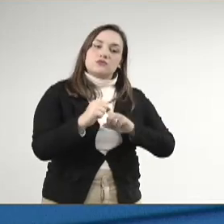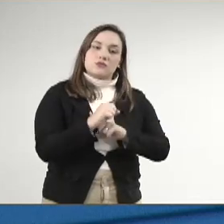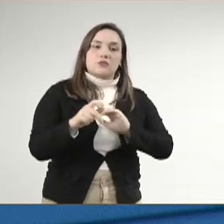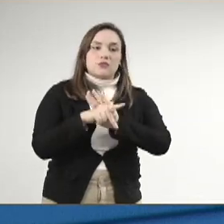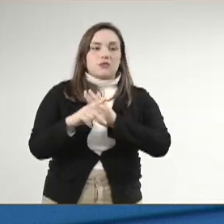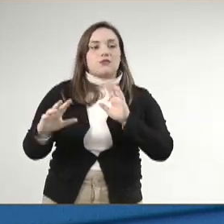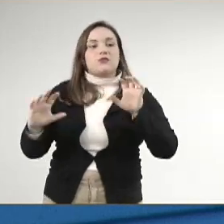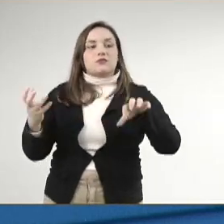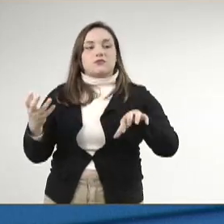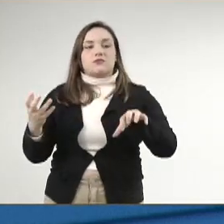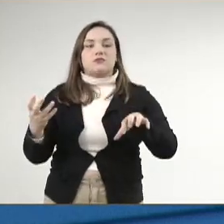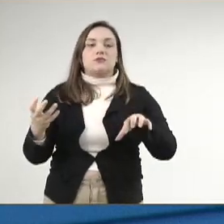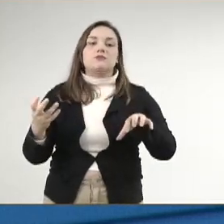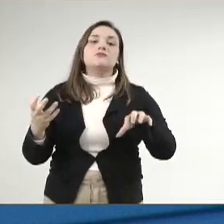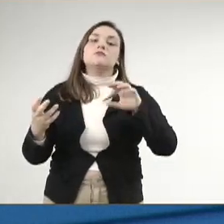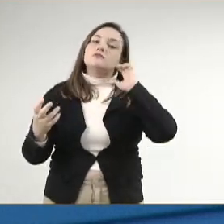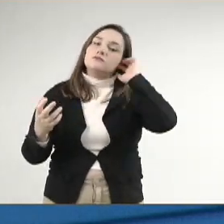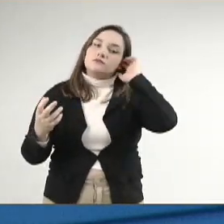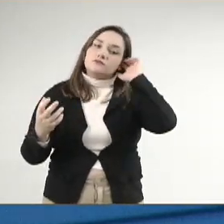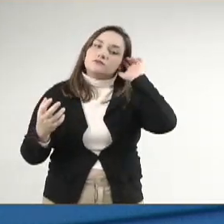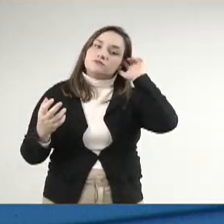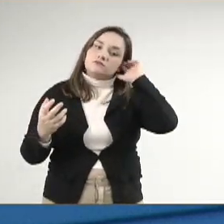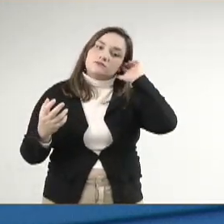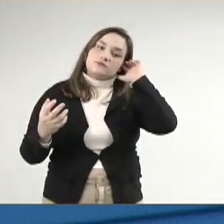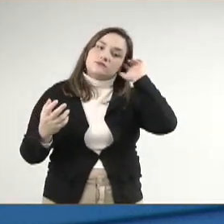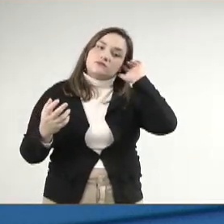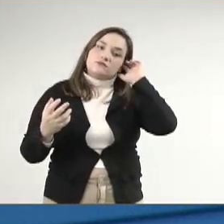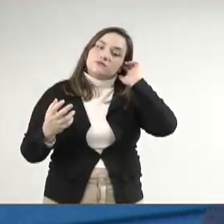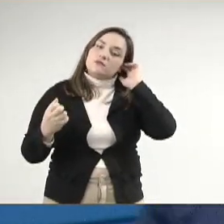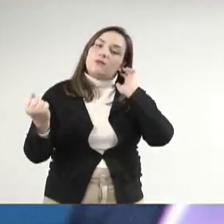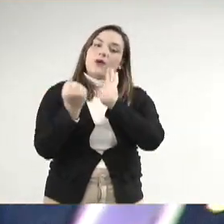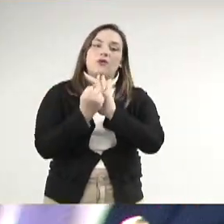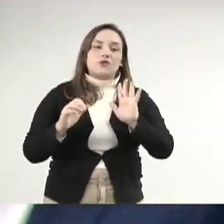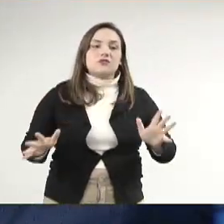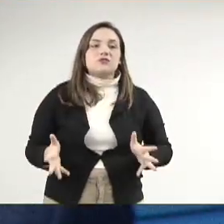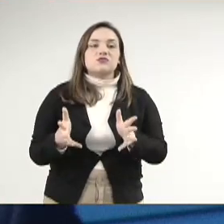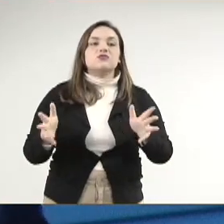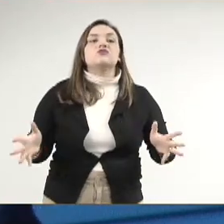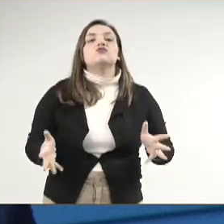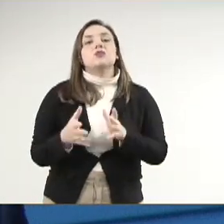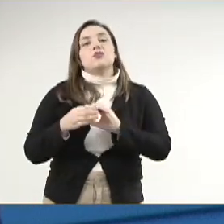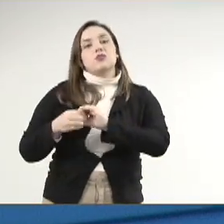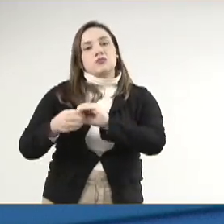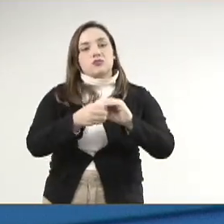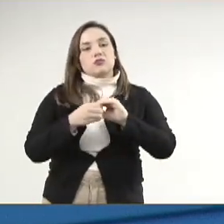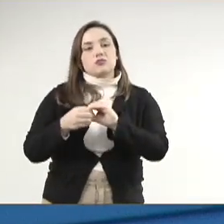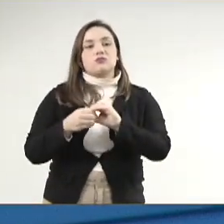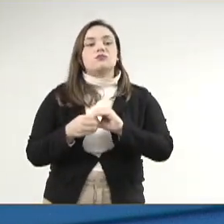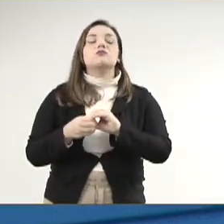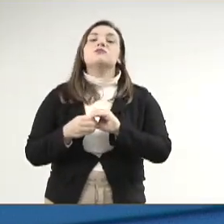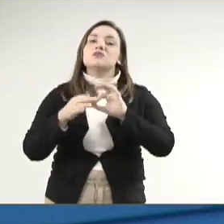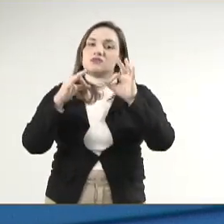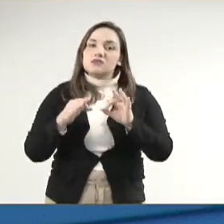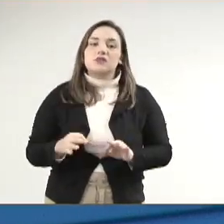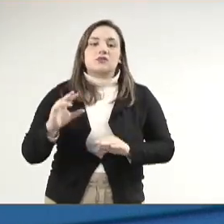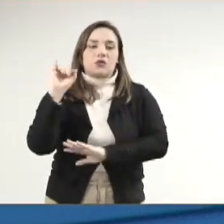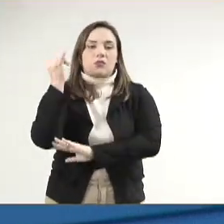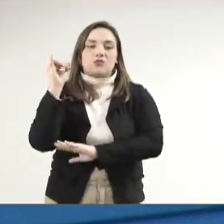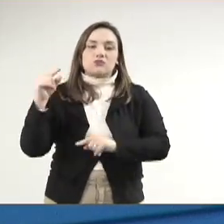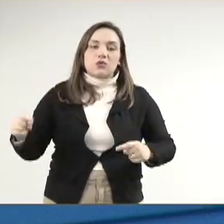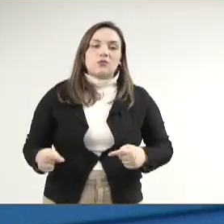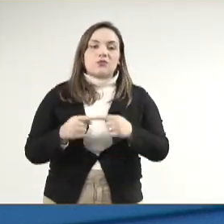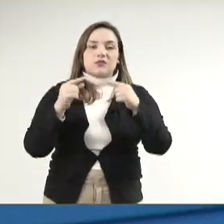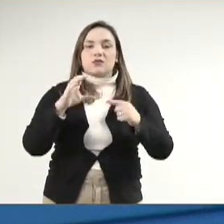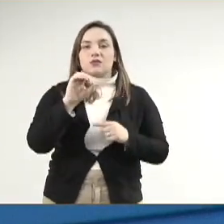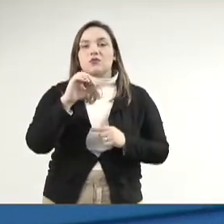selou duas conquistas históricas para o cooperativismo: o reconhecimento do adequado tratamento tributário e o ato